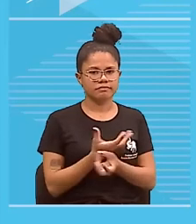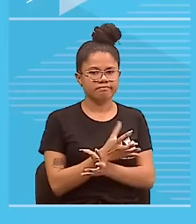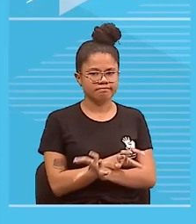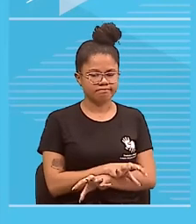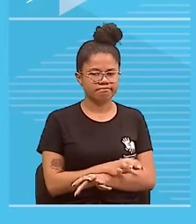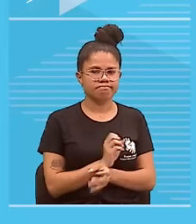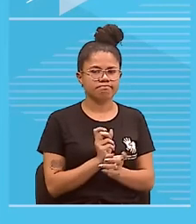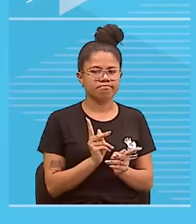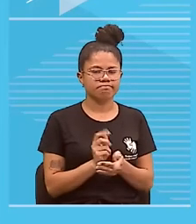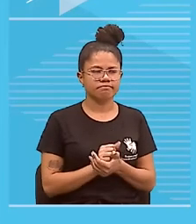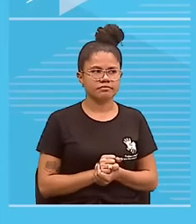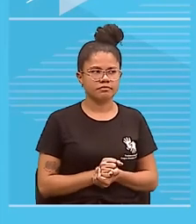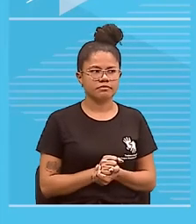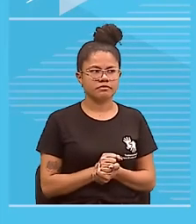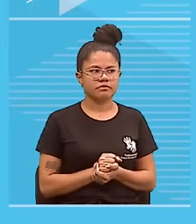artrópodes actine